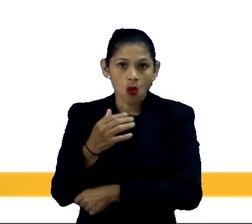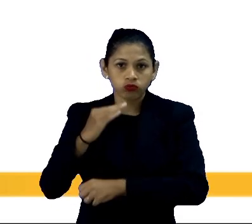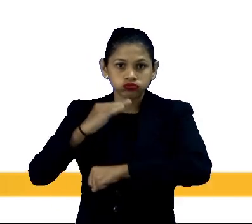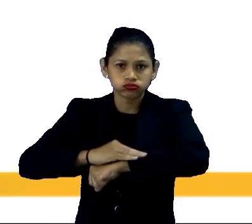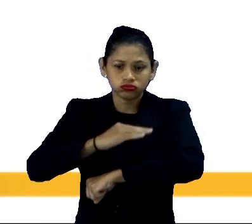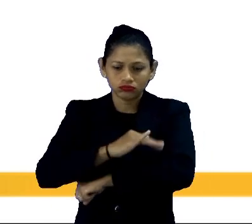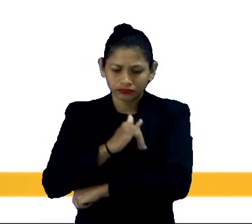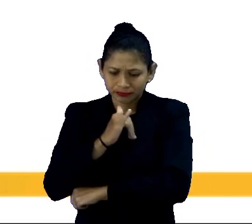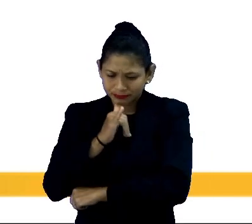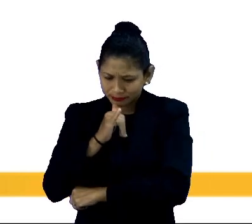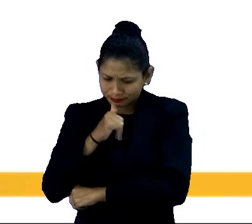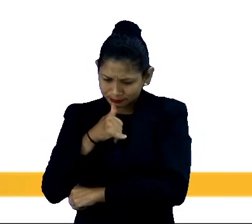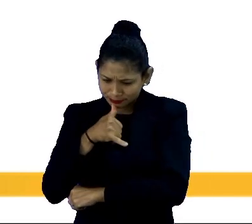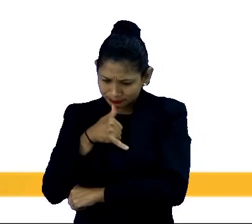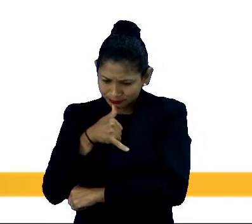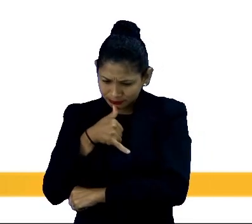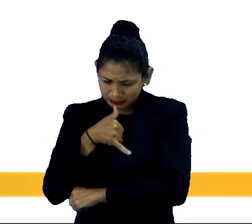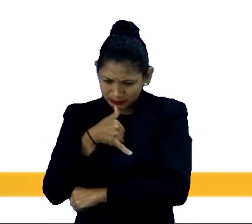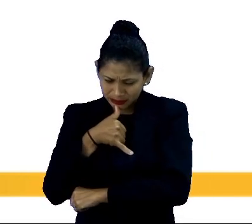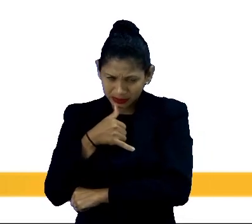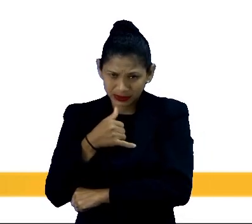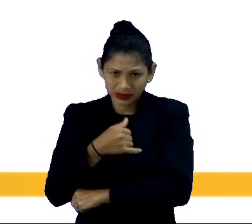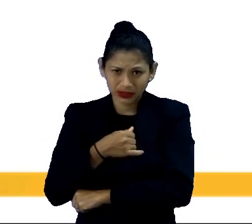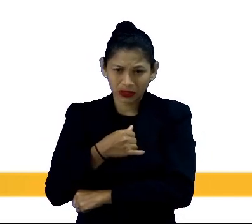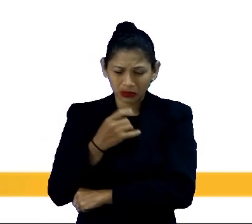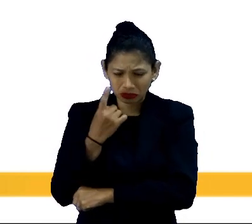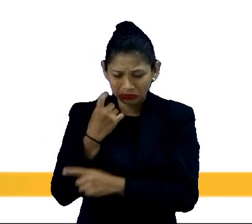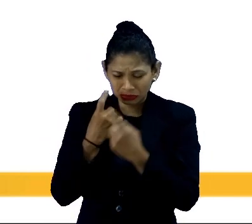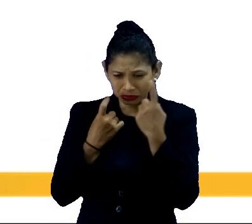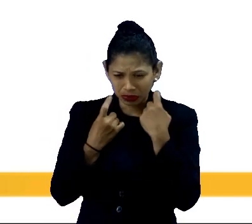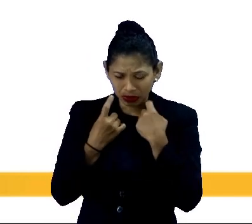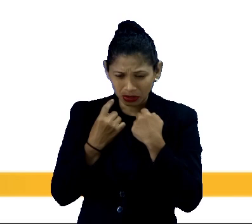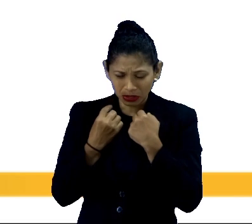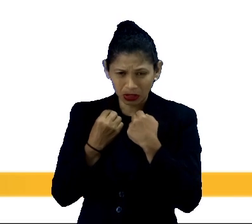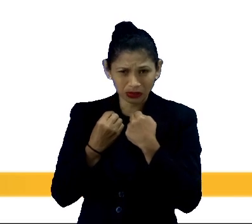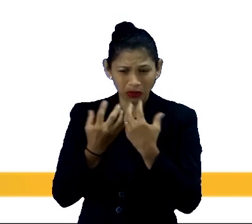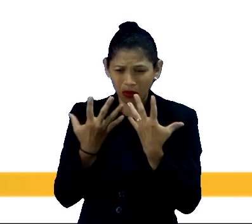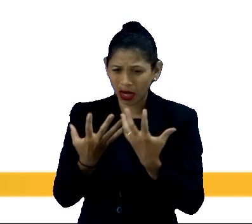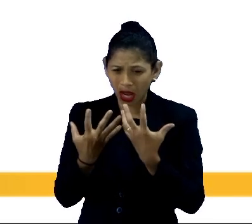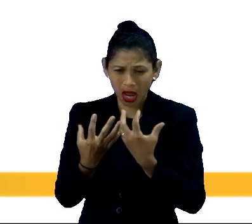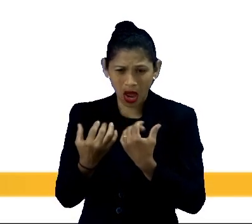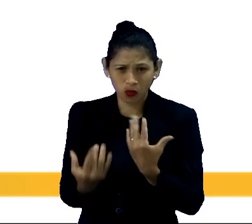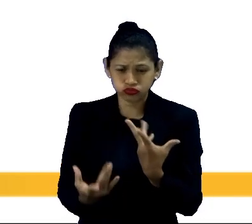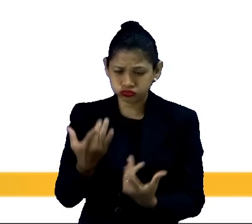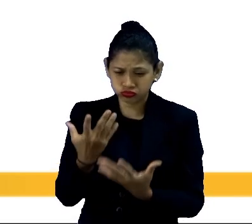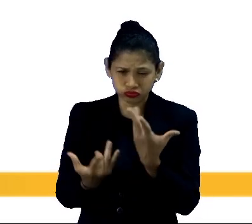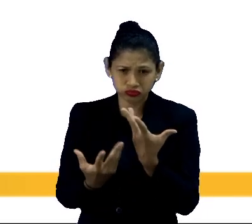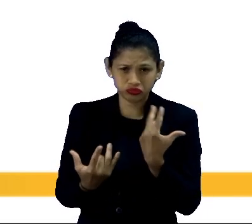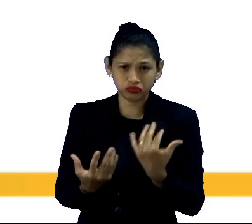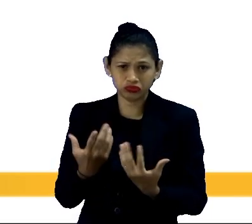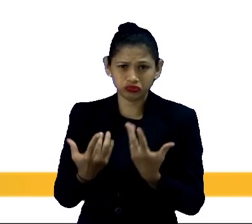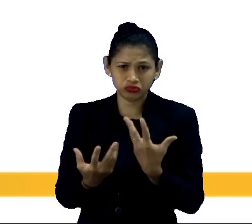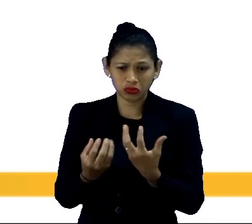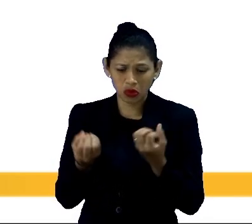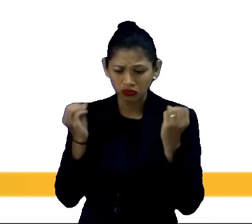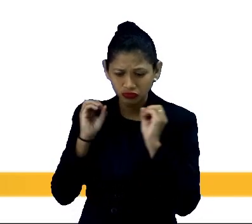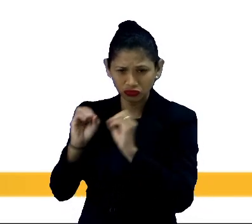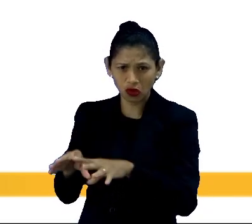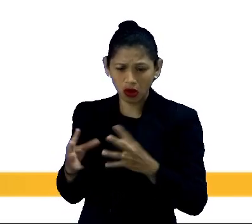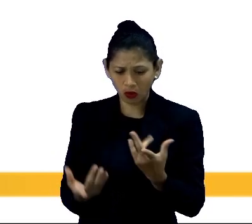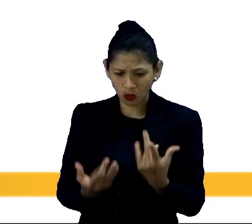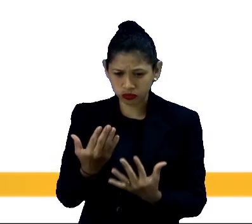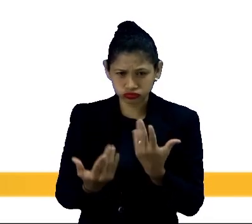de choro. Me bote no fogo, me bote no fogo, na água eu me afogo, na água eu me